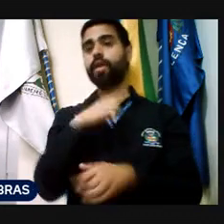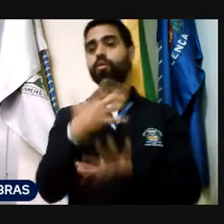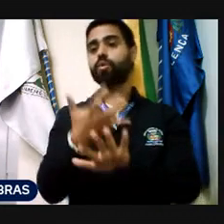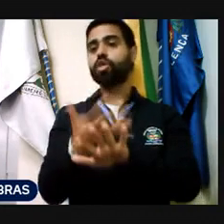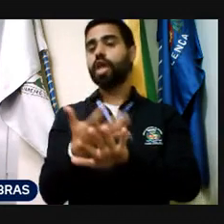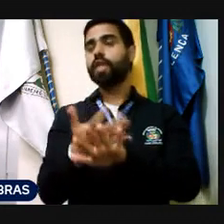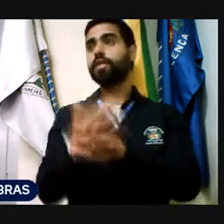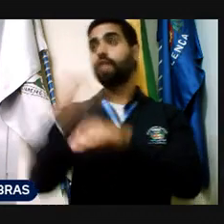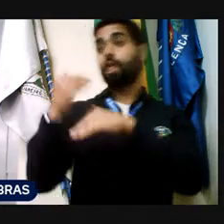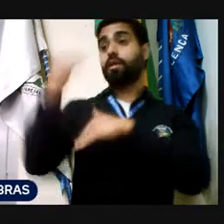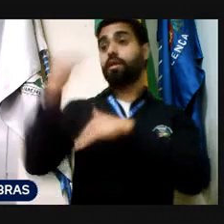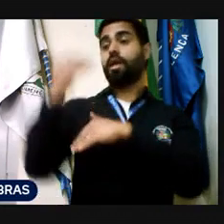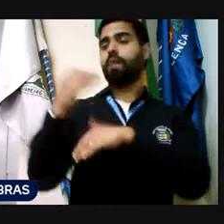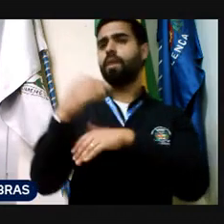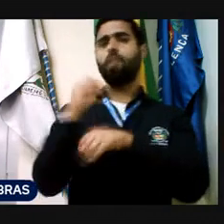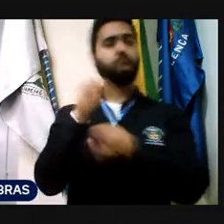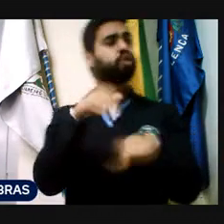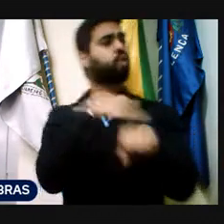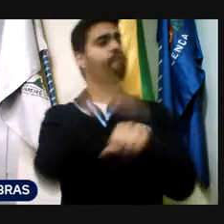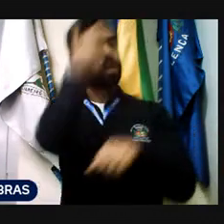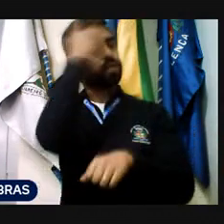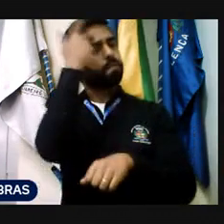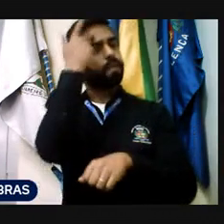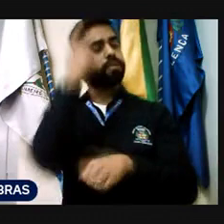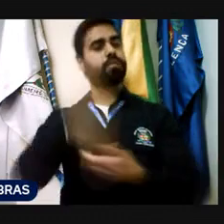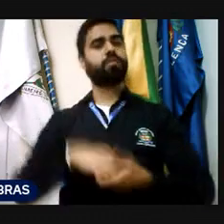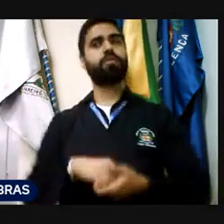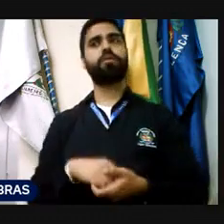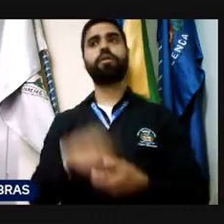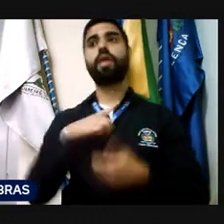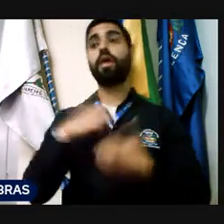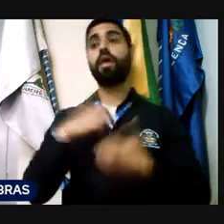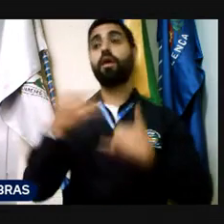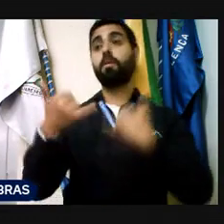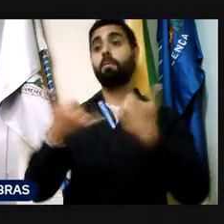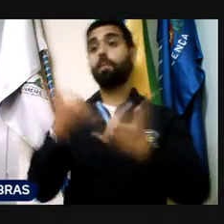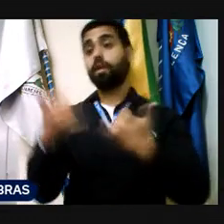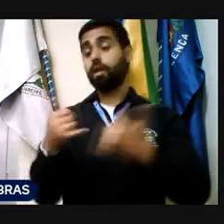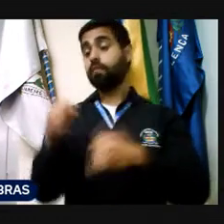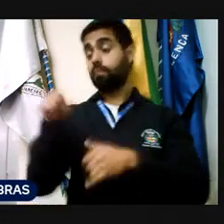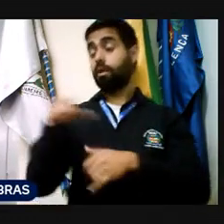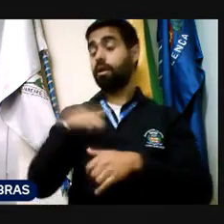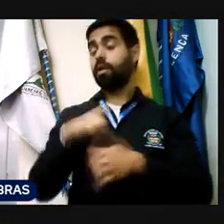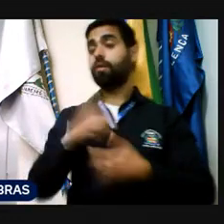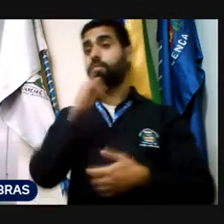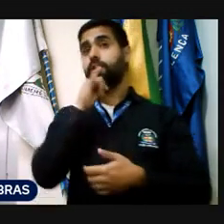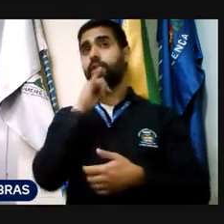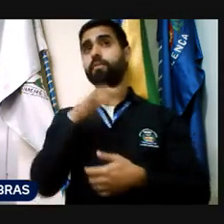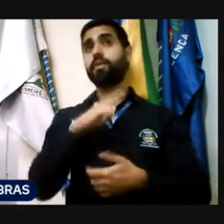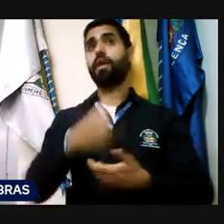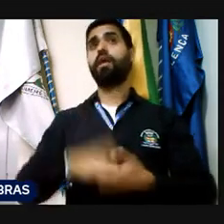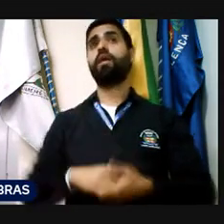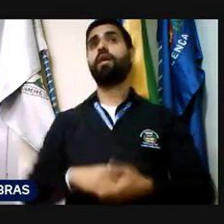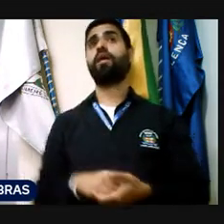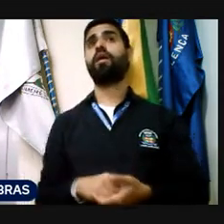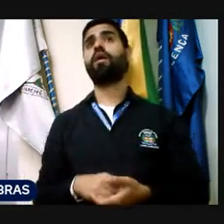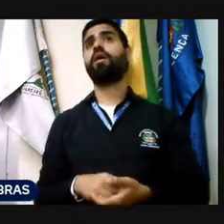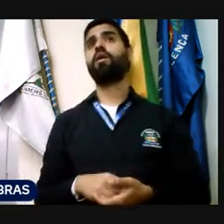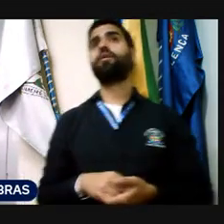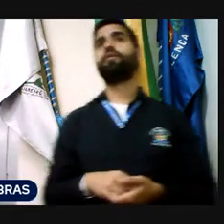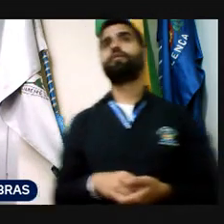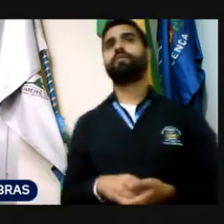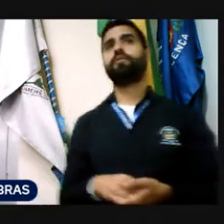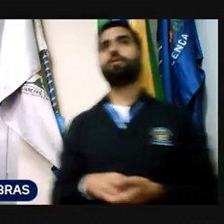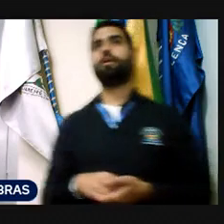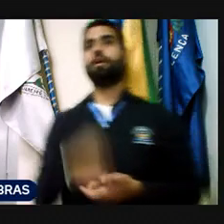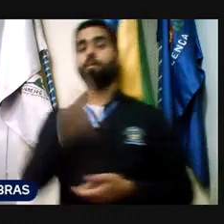Vai no Jardim de Cima e conversa com aquelas pessoas que botam um brinquedo ali para ganhar o seu pão de cada dia, ali, por exemplo,